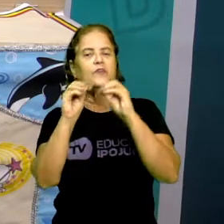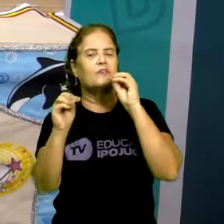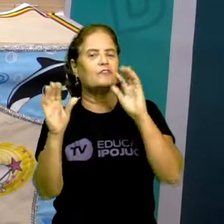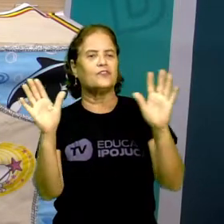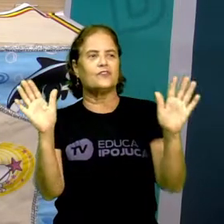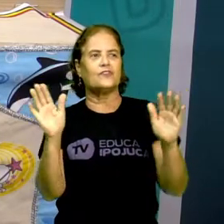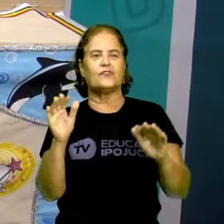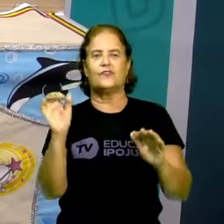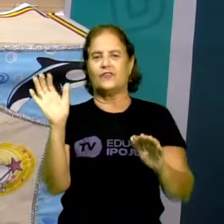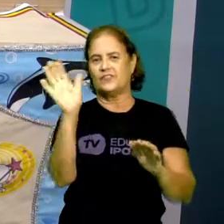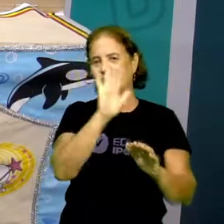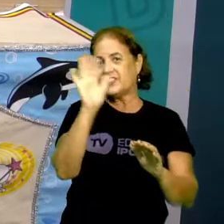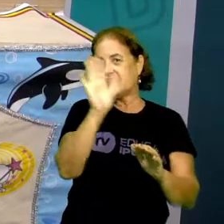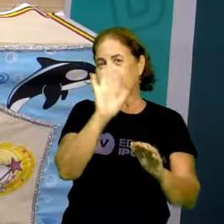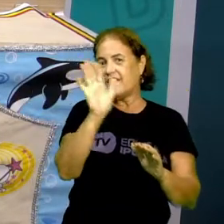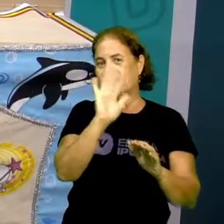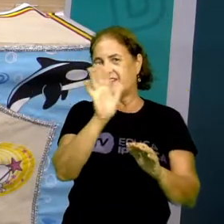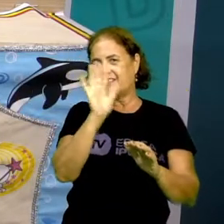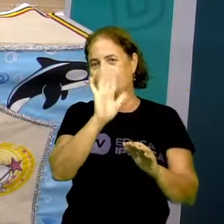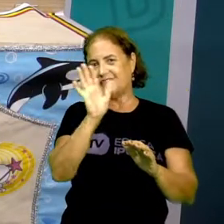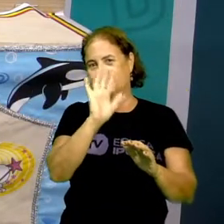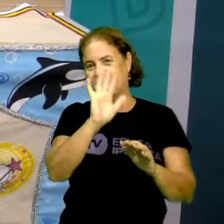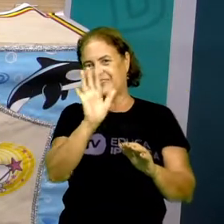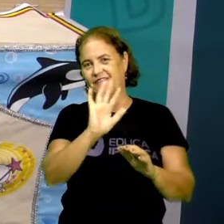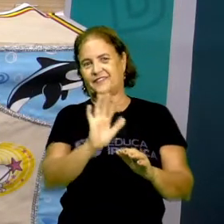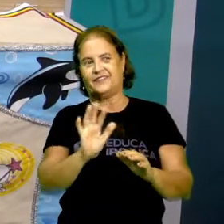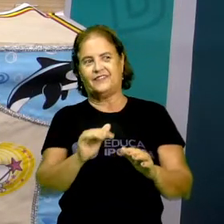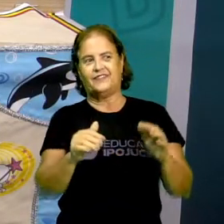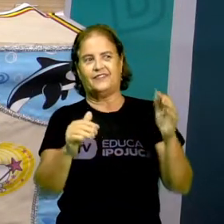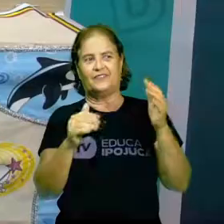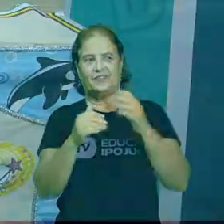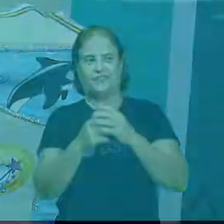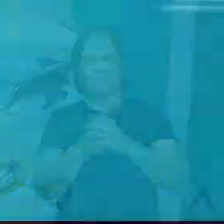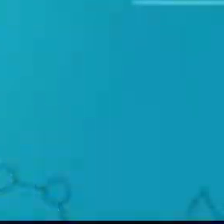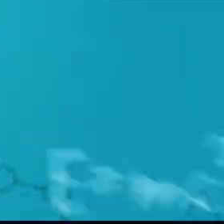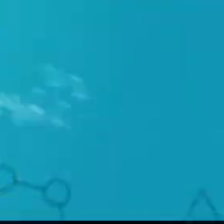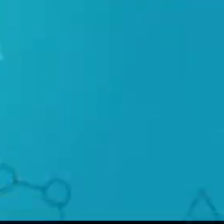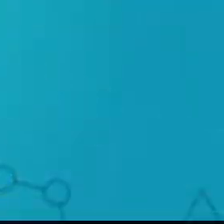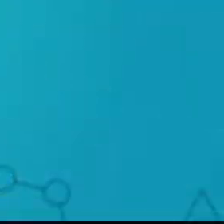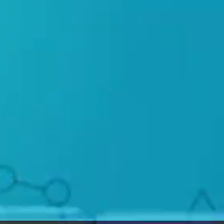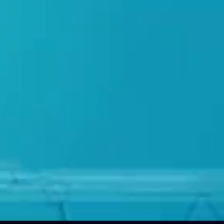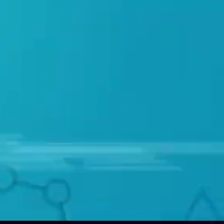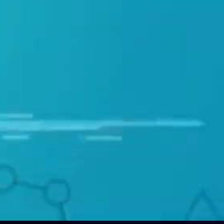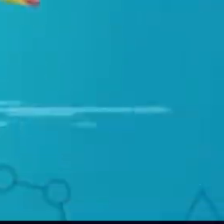no coração e tchau! Boa, boa, boa, boa, boa, boa, boa.